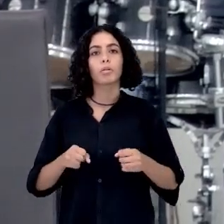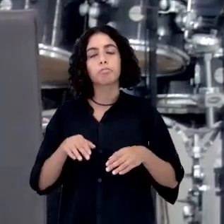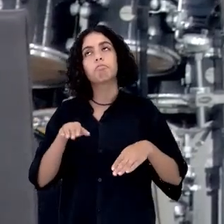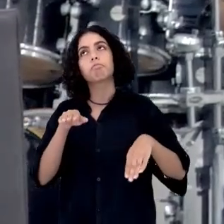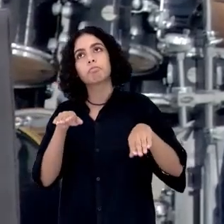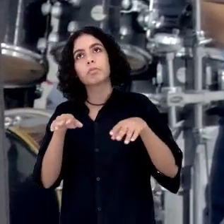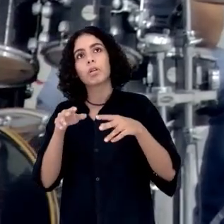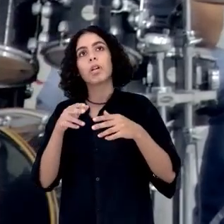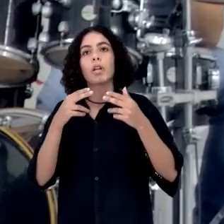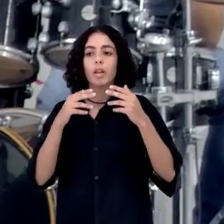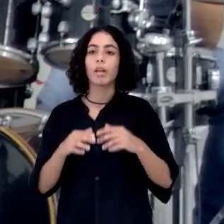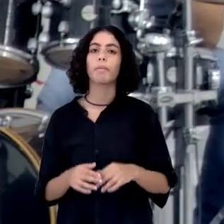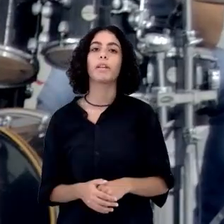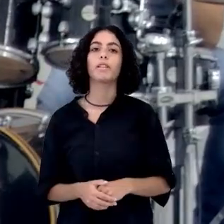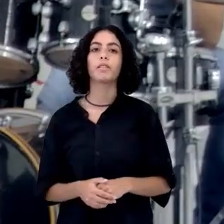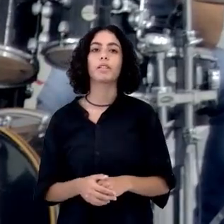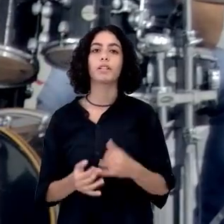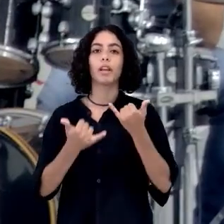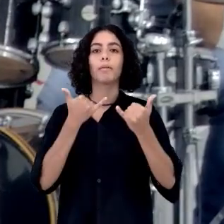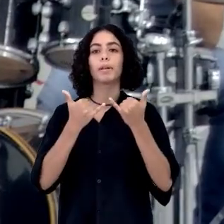A história da sua família hoje